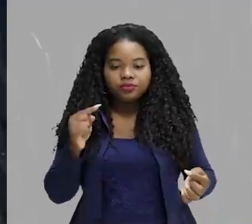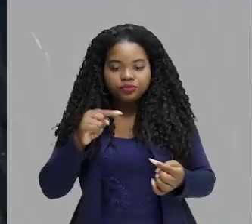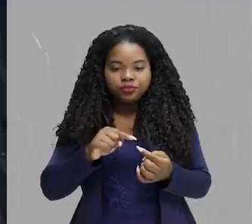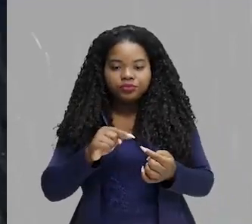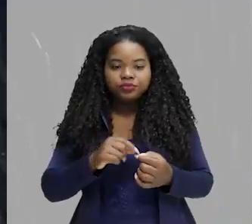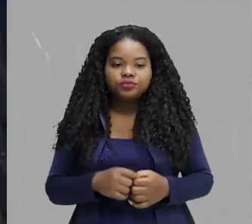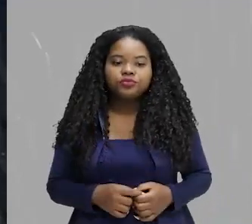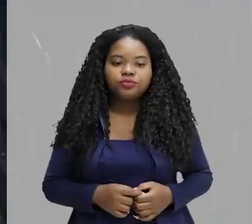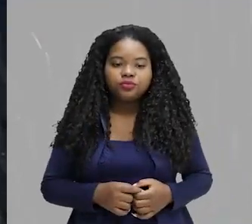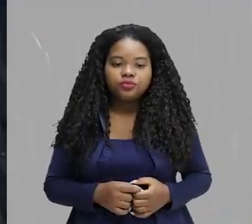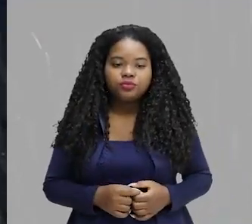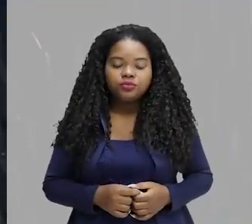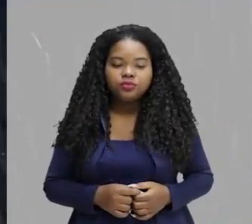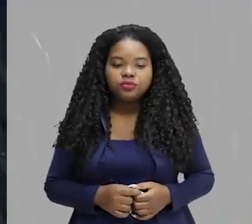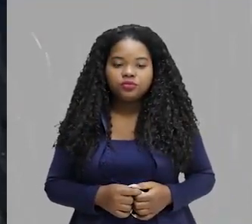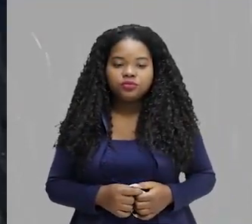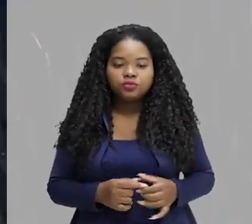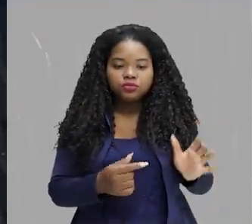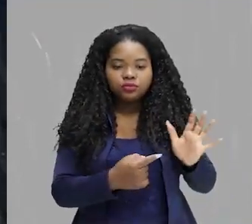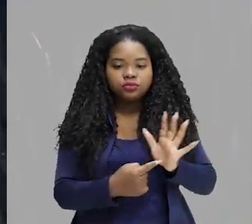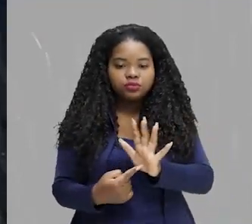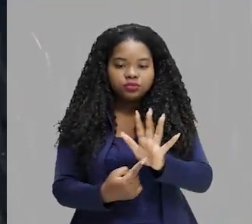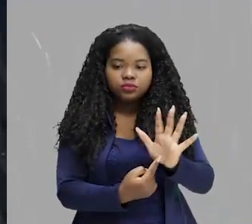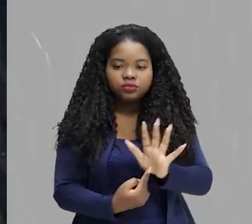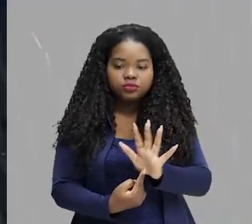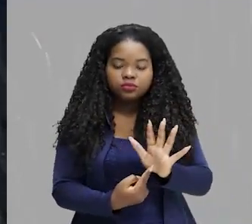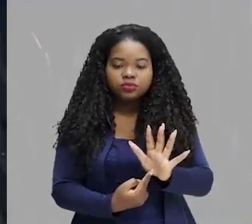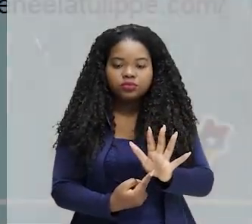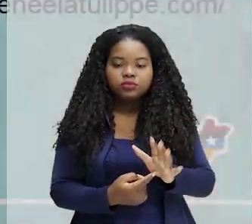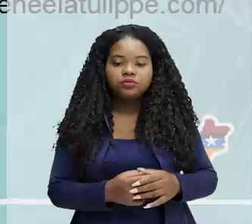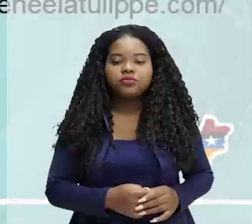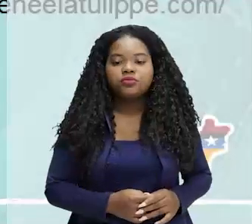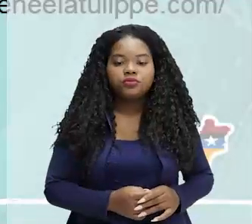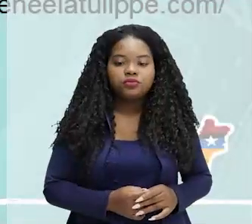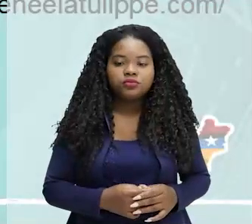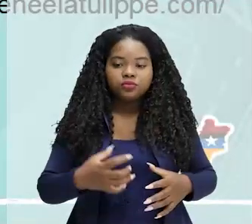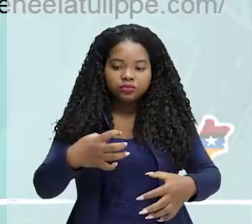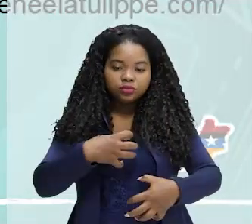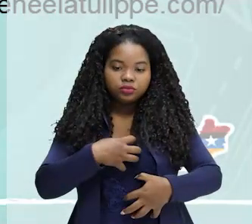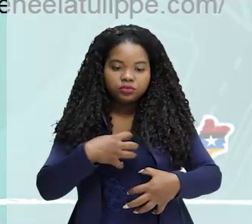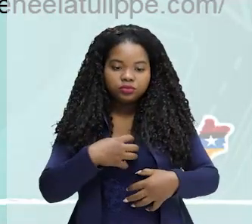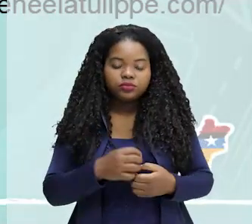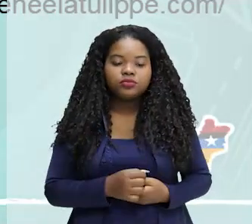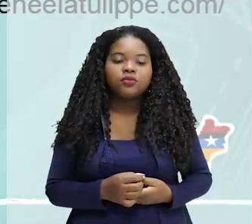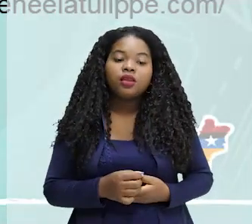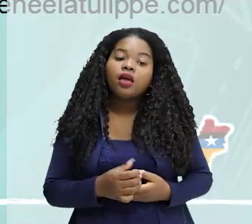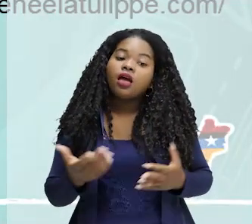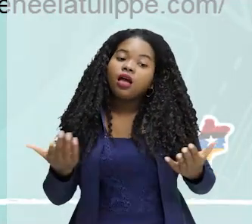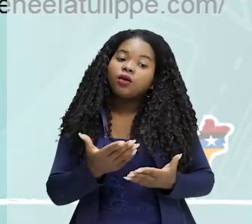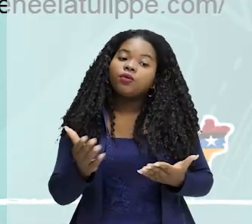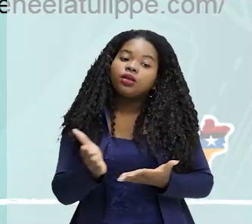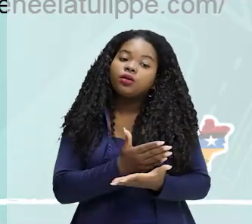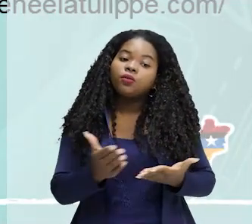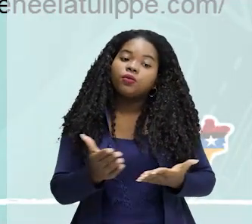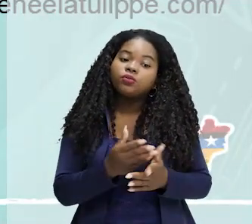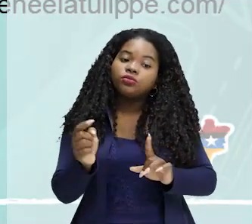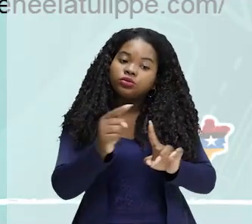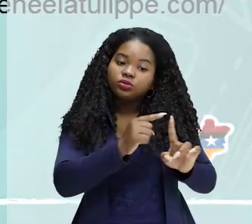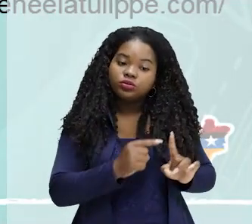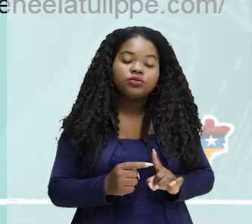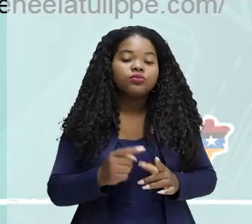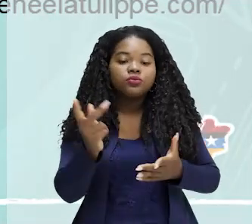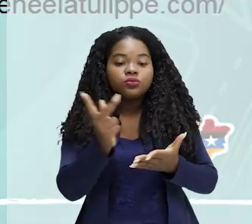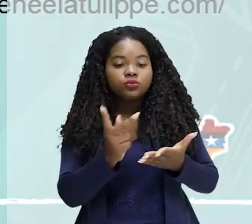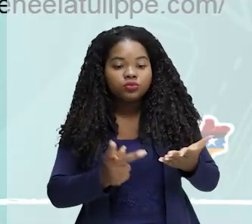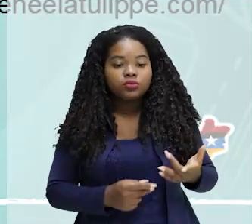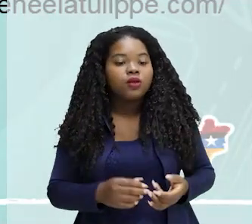objetivo trazer ou demonstrar as emoções, assim como os poemas. Aqui eu vou falar para vocês alguns tipos de poesia, tá bom?